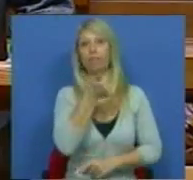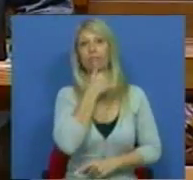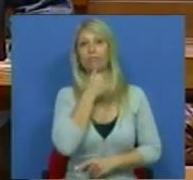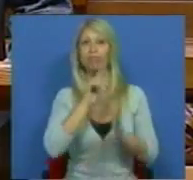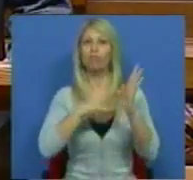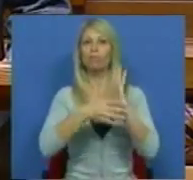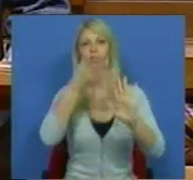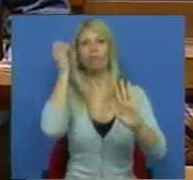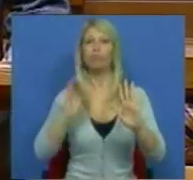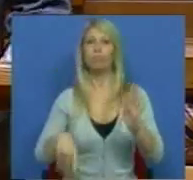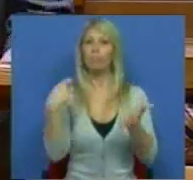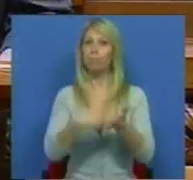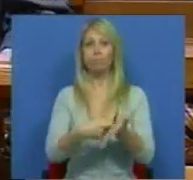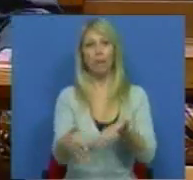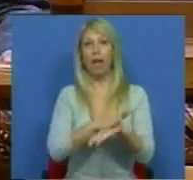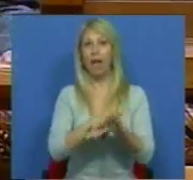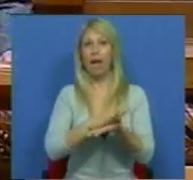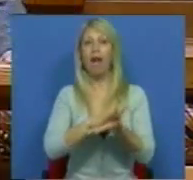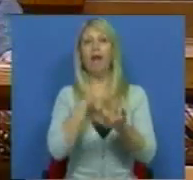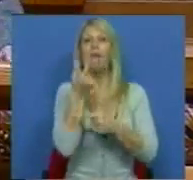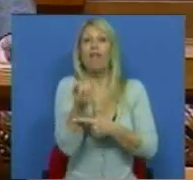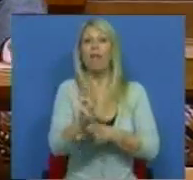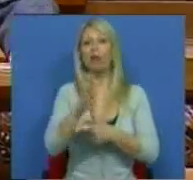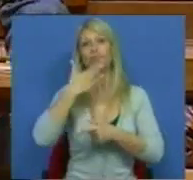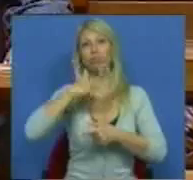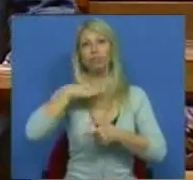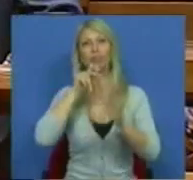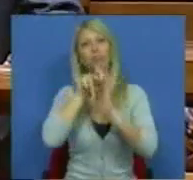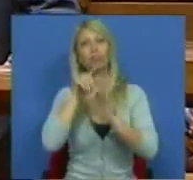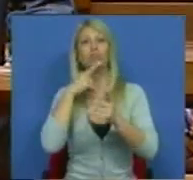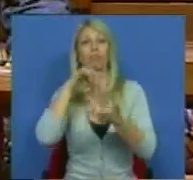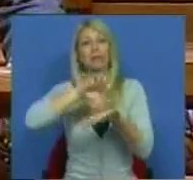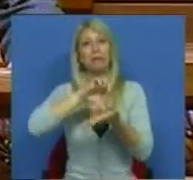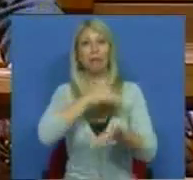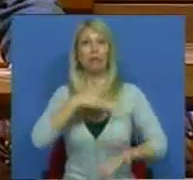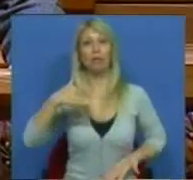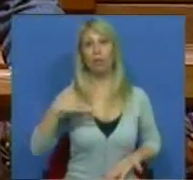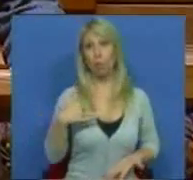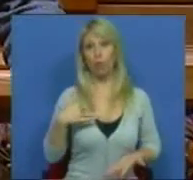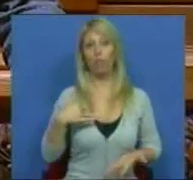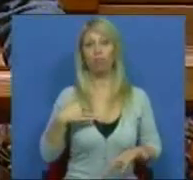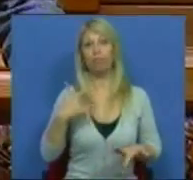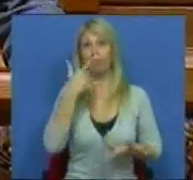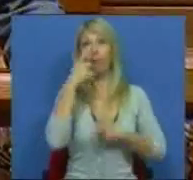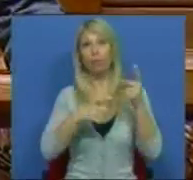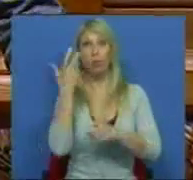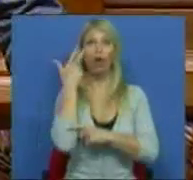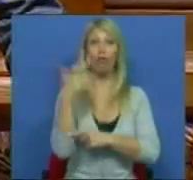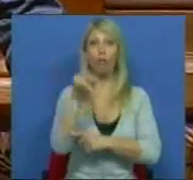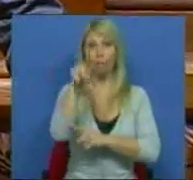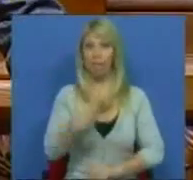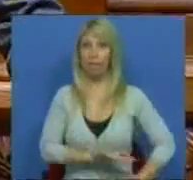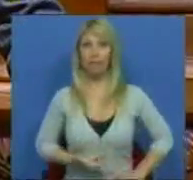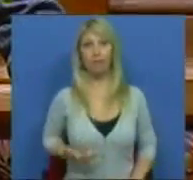eliminar a isenção de taxas moderadoras do Serviço Nacional de Saúde aos reformados e aos